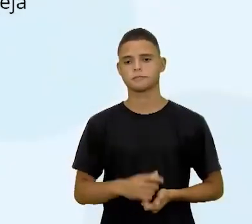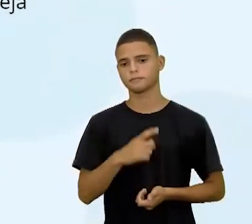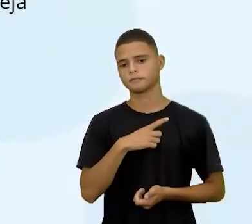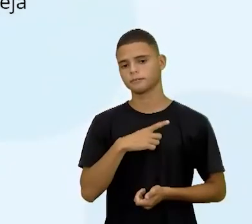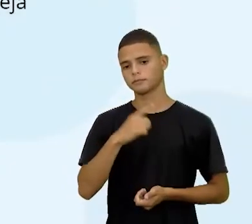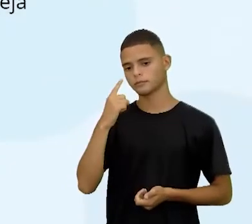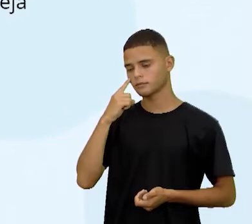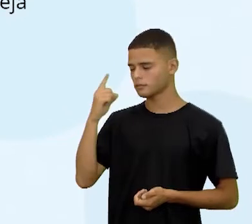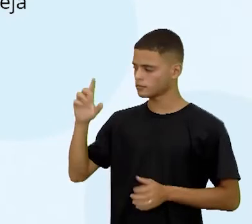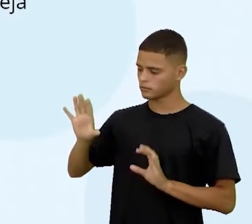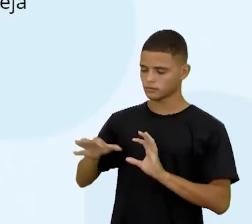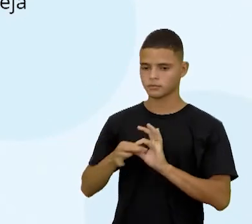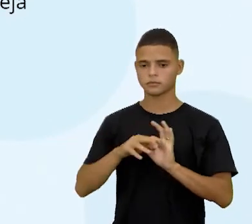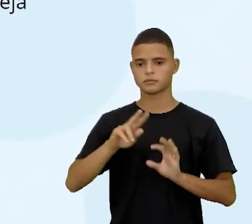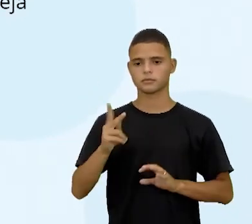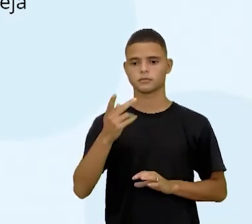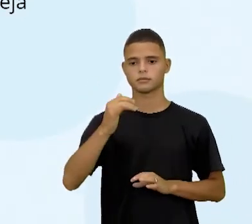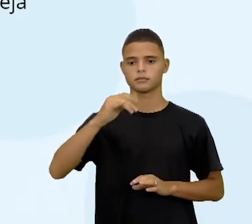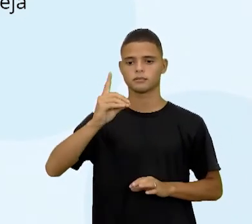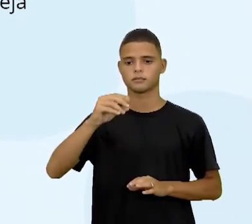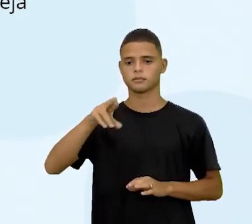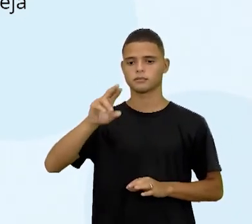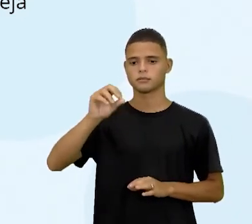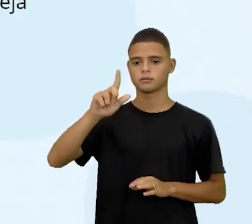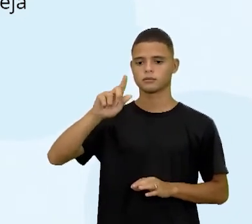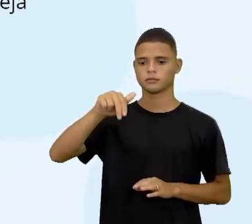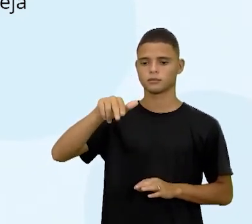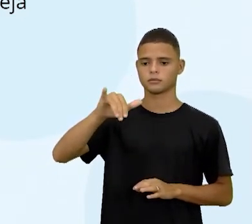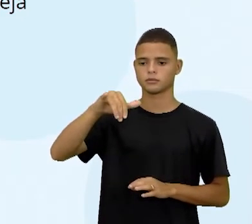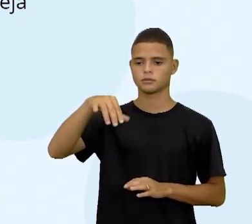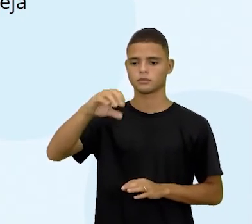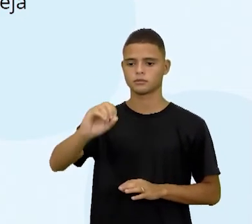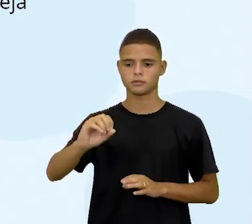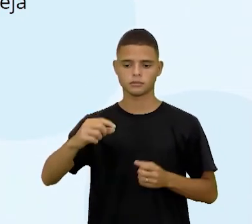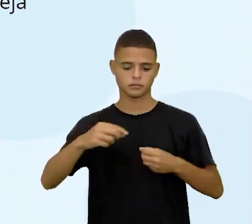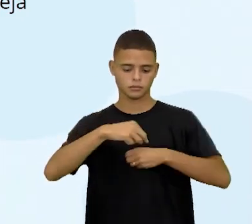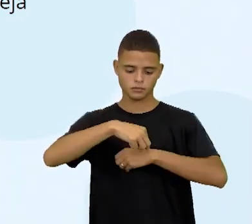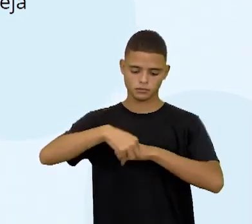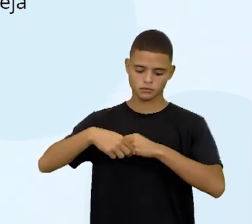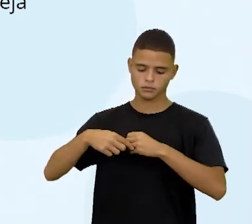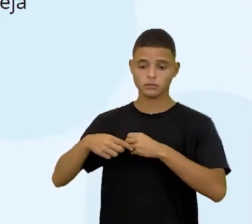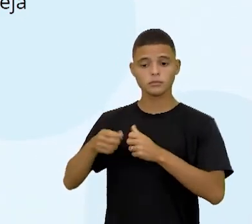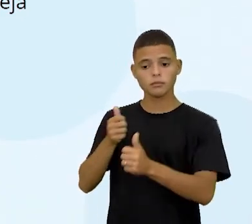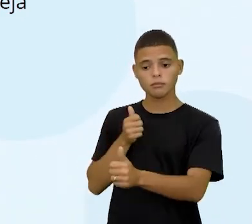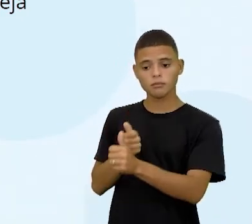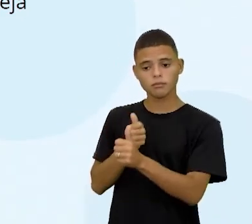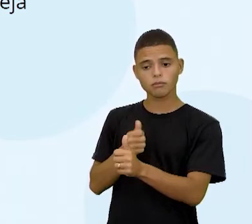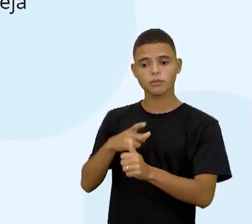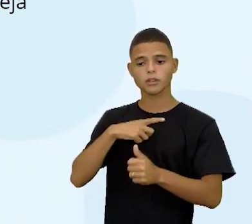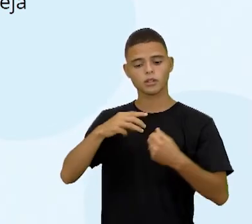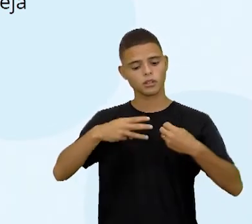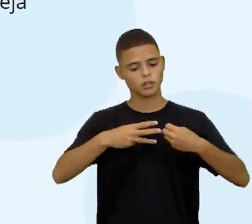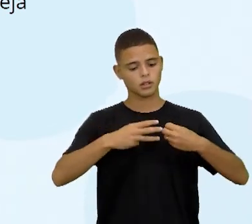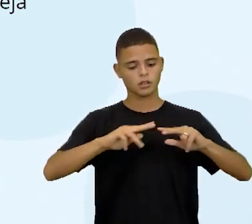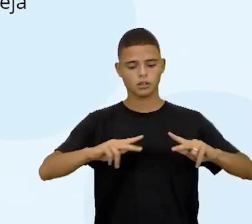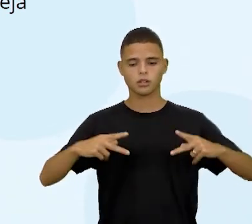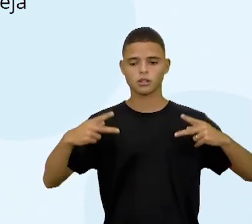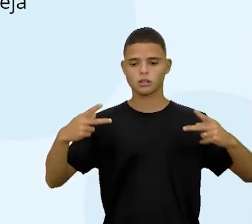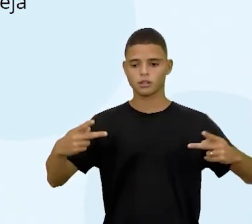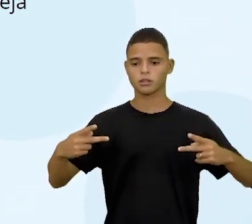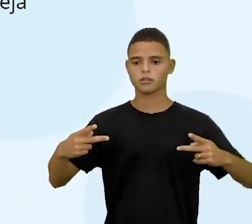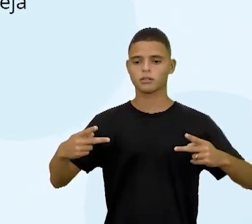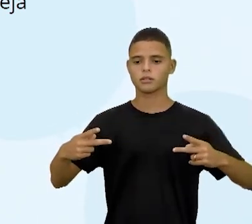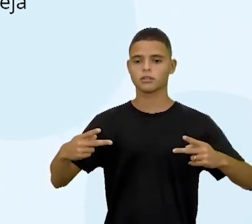tem a ligação de hidrogênio, né? Um átomo aproxima bastante do outro, mas a gente tem nas moléculas de